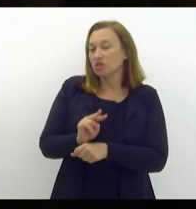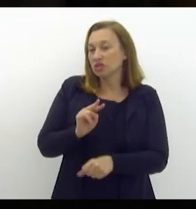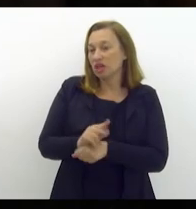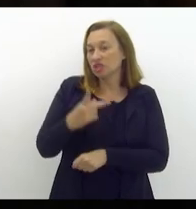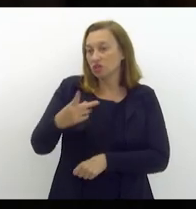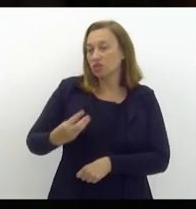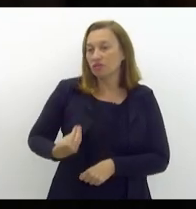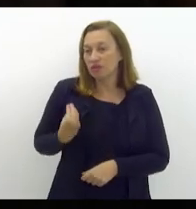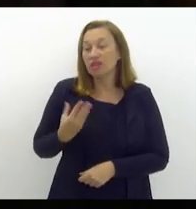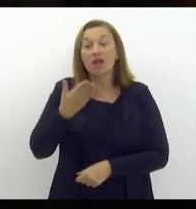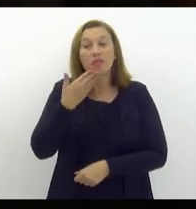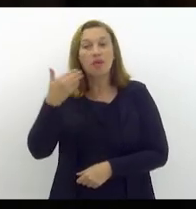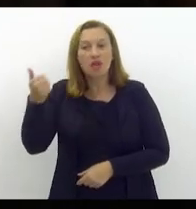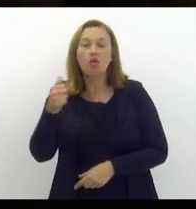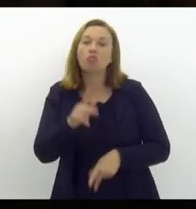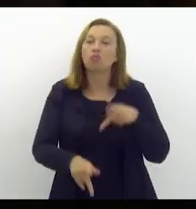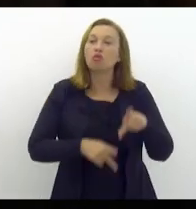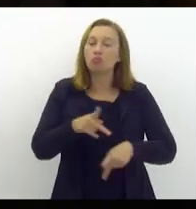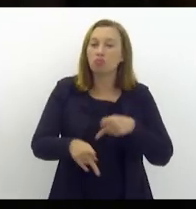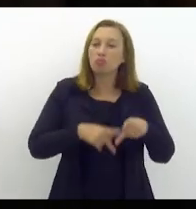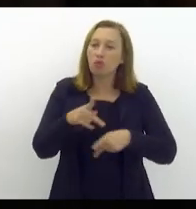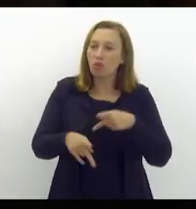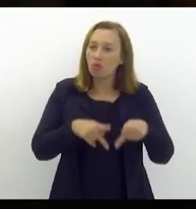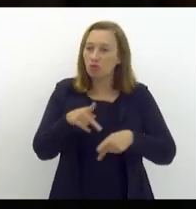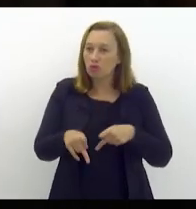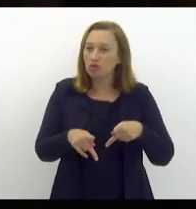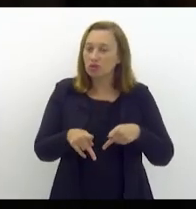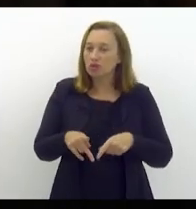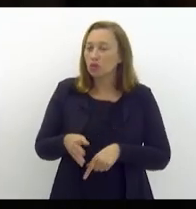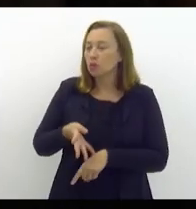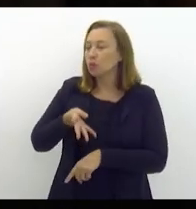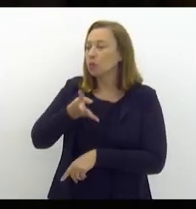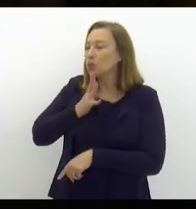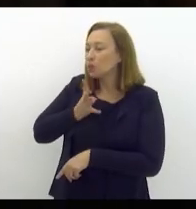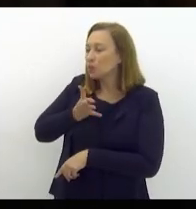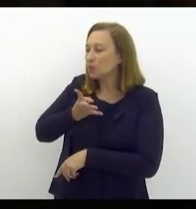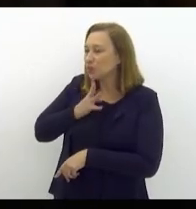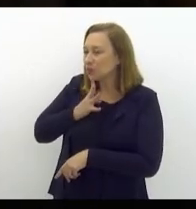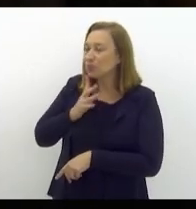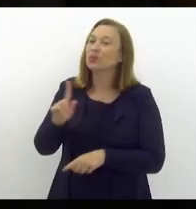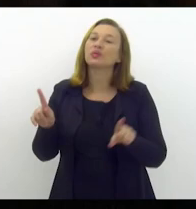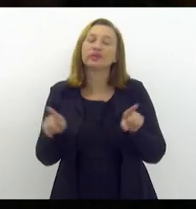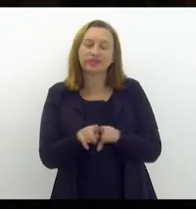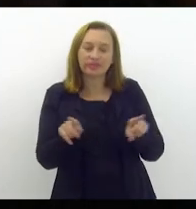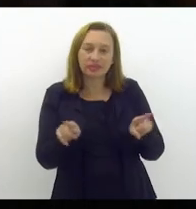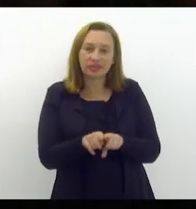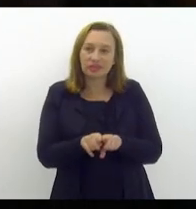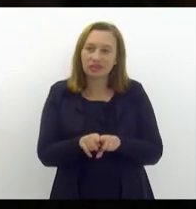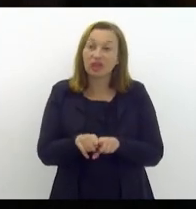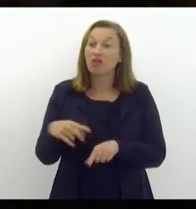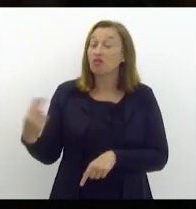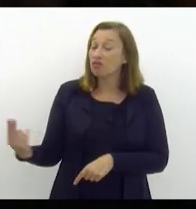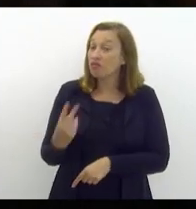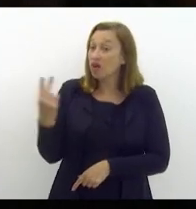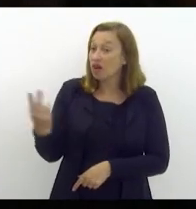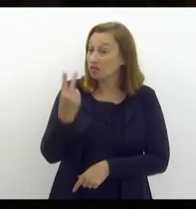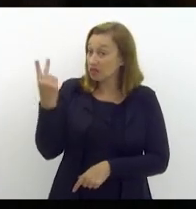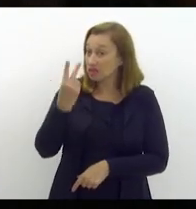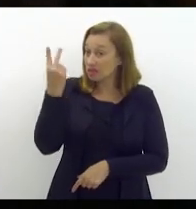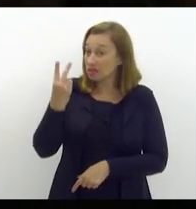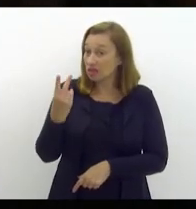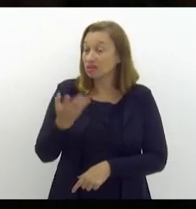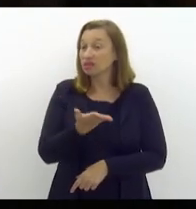também melhor para a população, que garante aí um reconhecimento e também a valorização